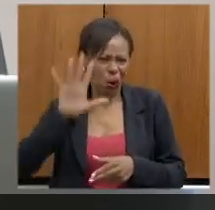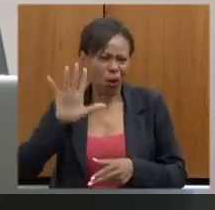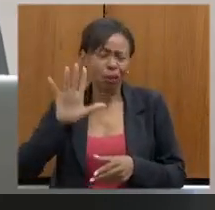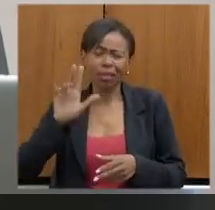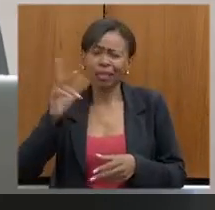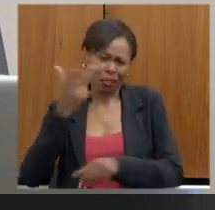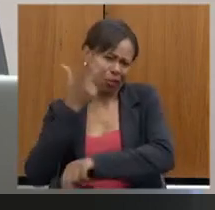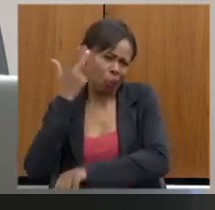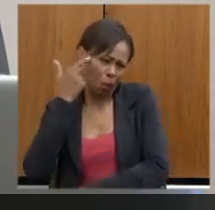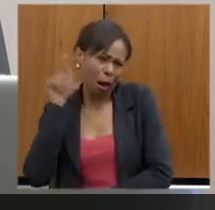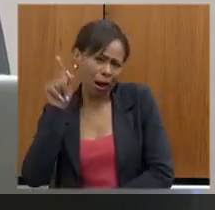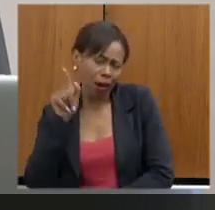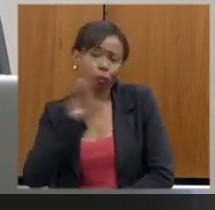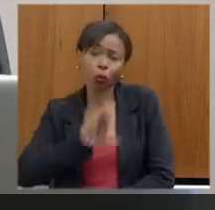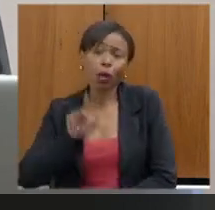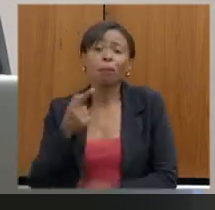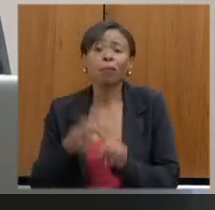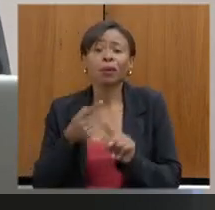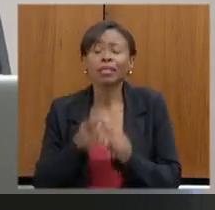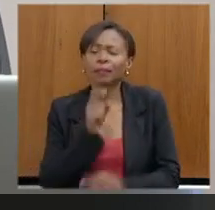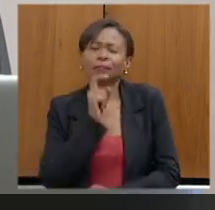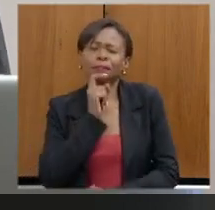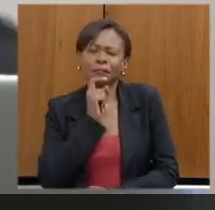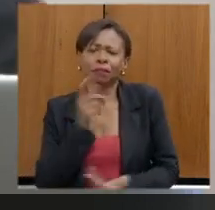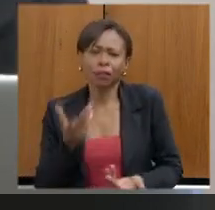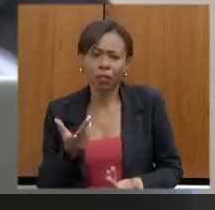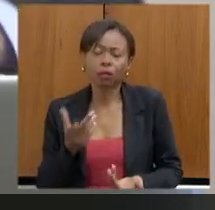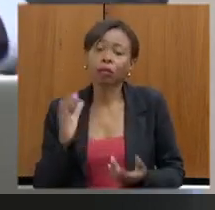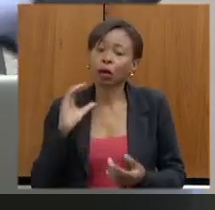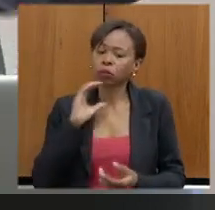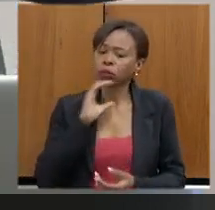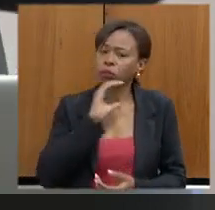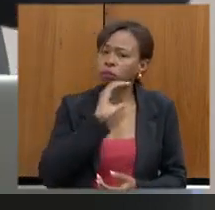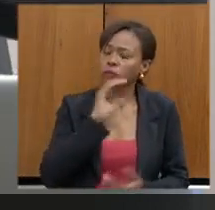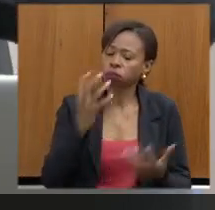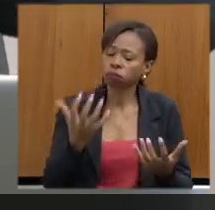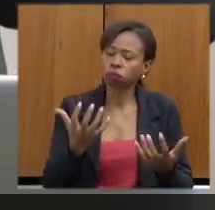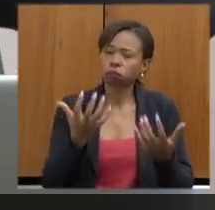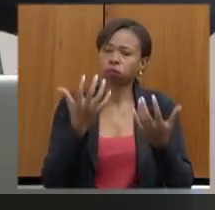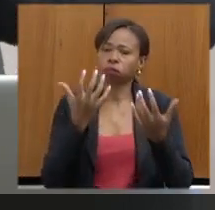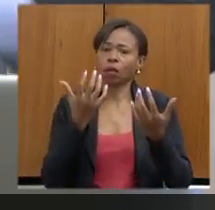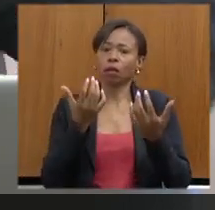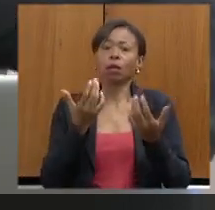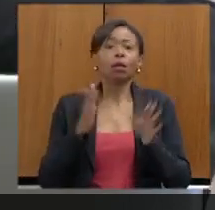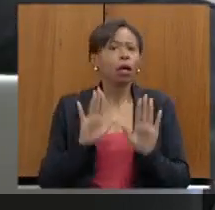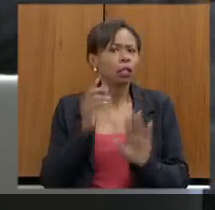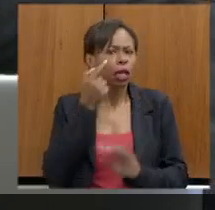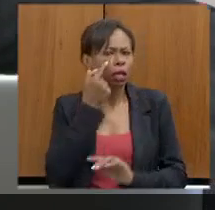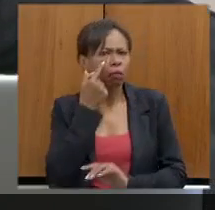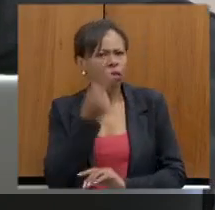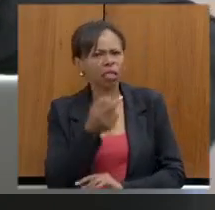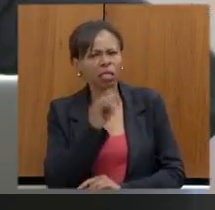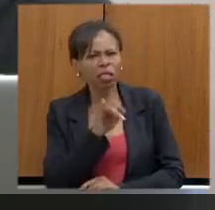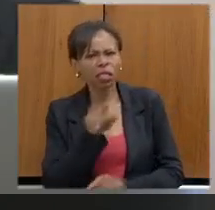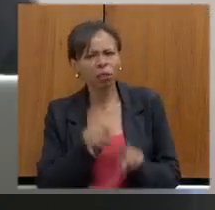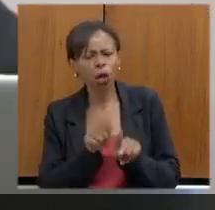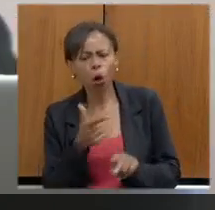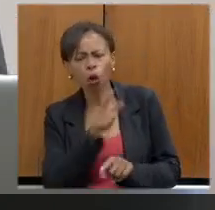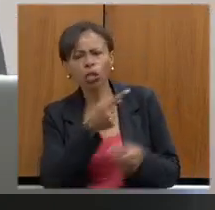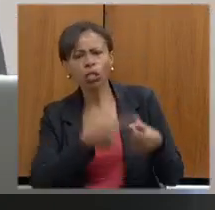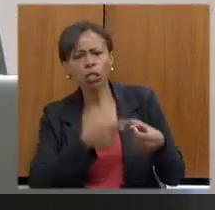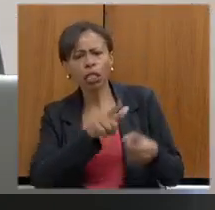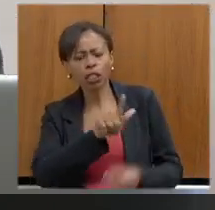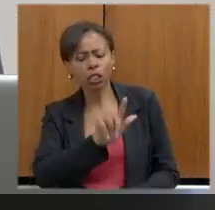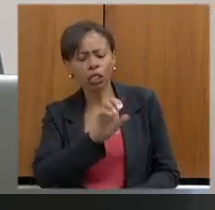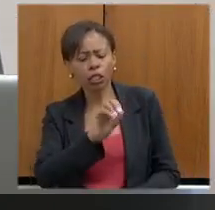pelo frio que faz aquela região né e Inclusive eu tenho que verificar com assessoria se foi destinado também para cidade de Gonçalves